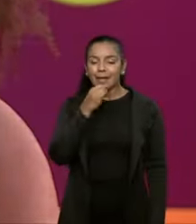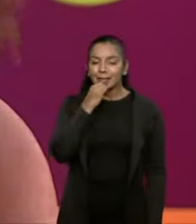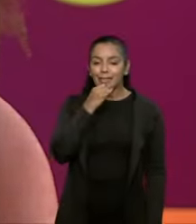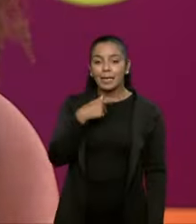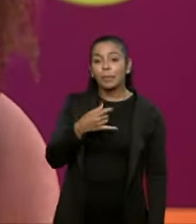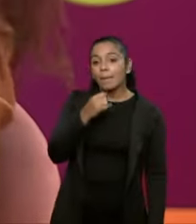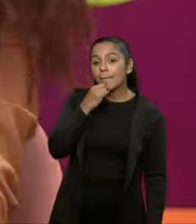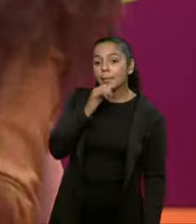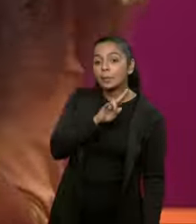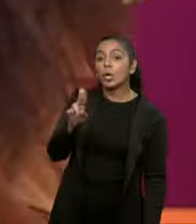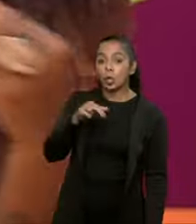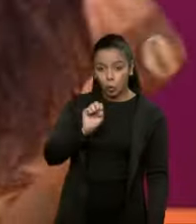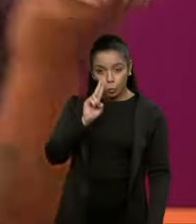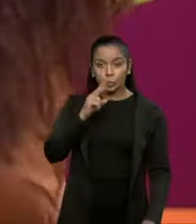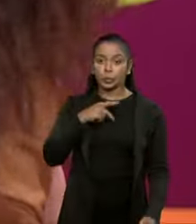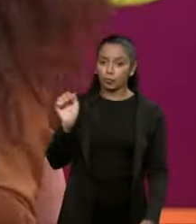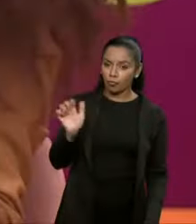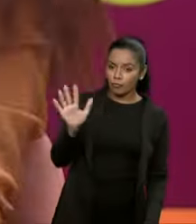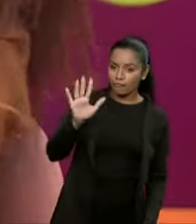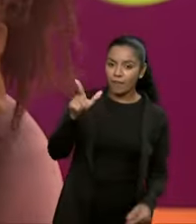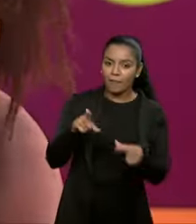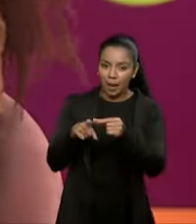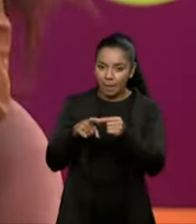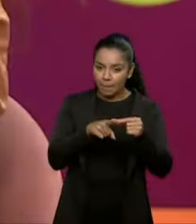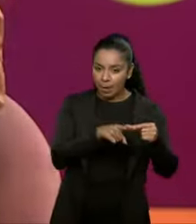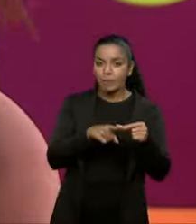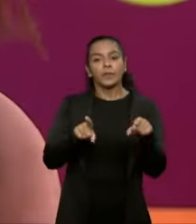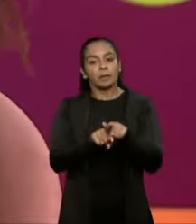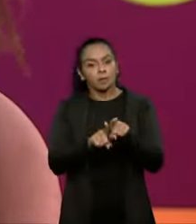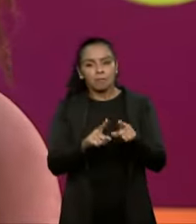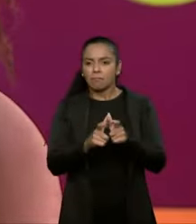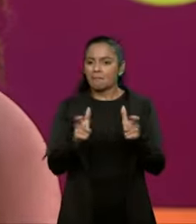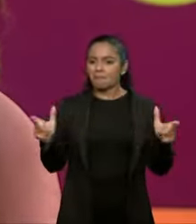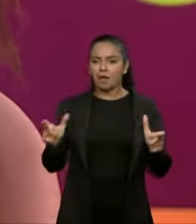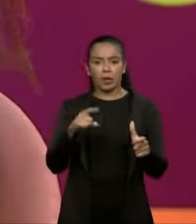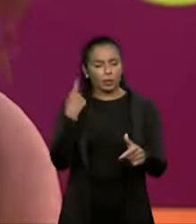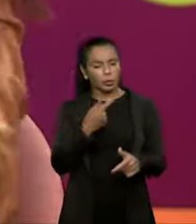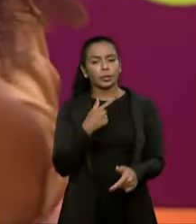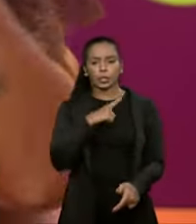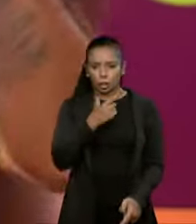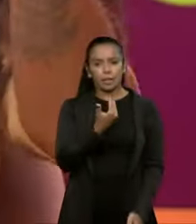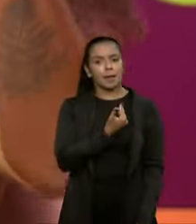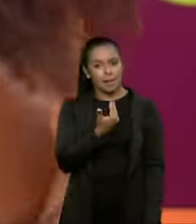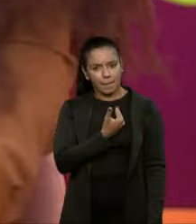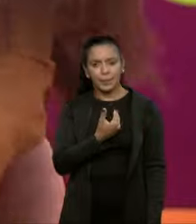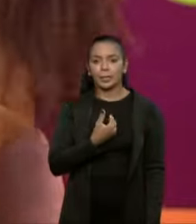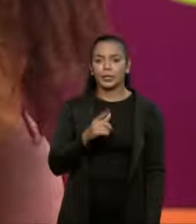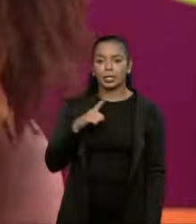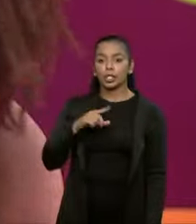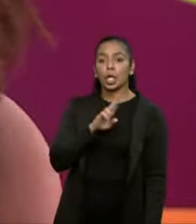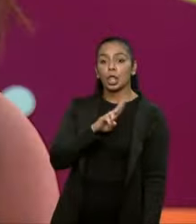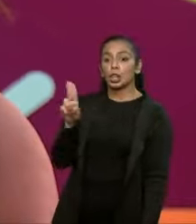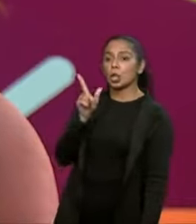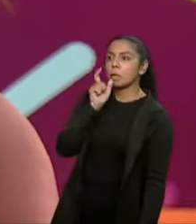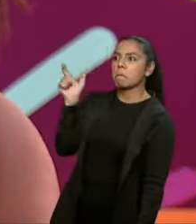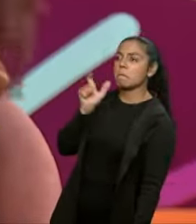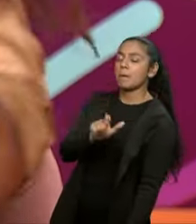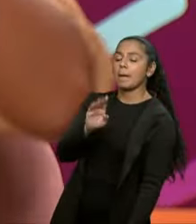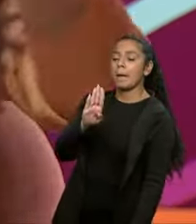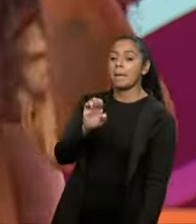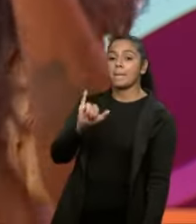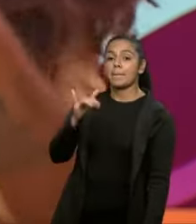de favelas, periferia, mas eu acho que vários de nós também tínhamos algum amigo que tinha um apelido beiço,